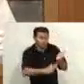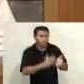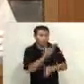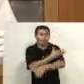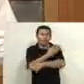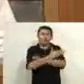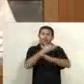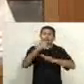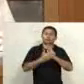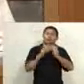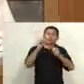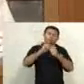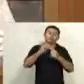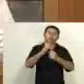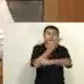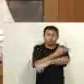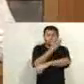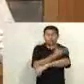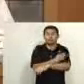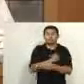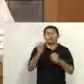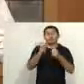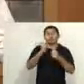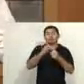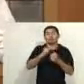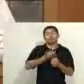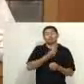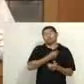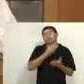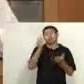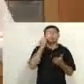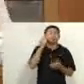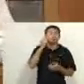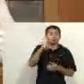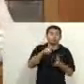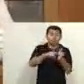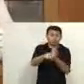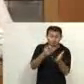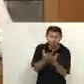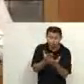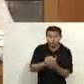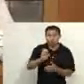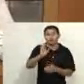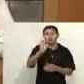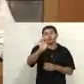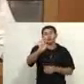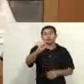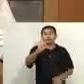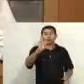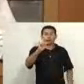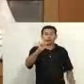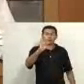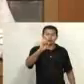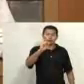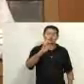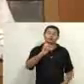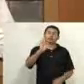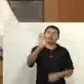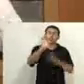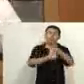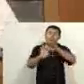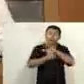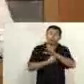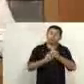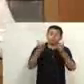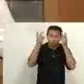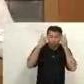exercícios totalmente aplicados à realidade de vocês, à estatística empresarial, utilizando a distribuição normal.